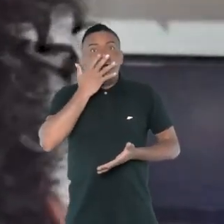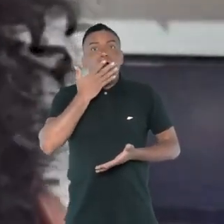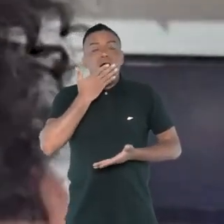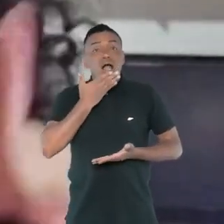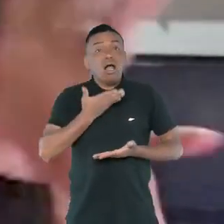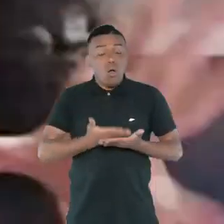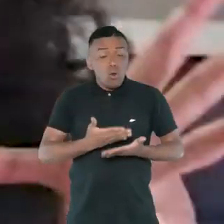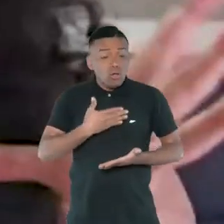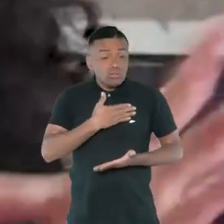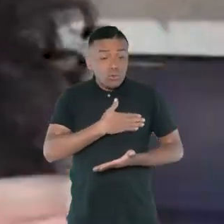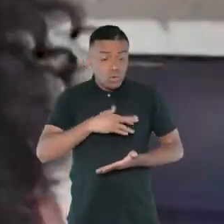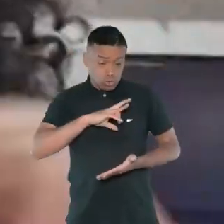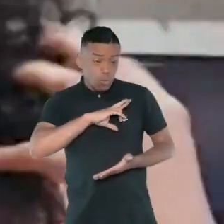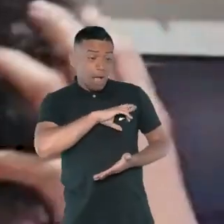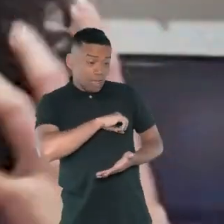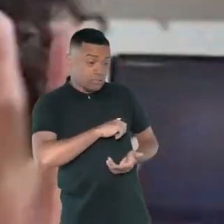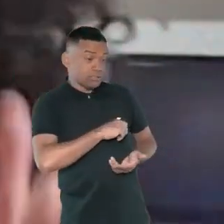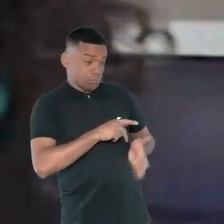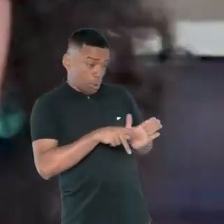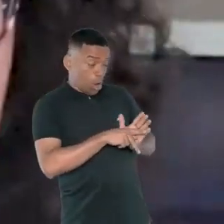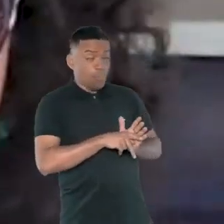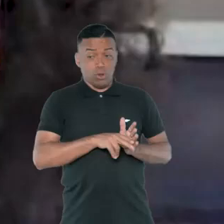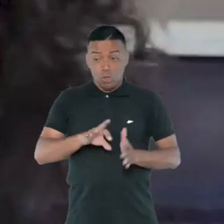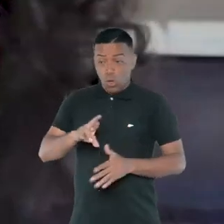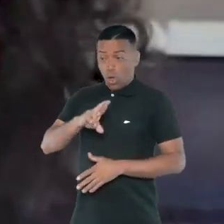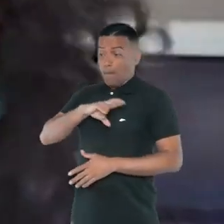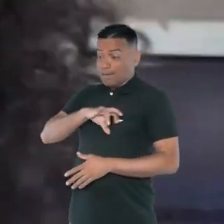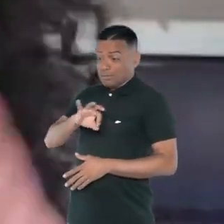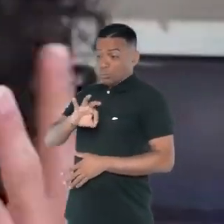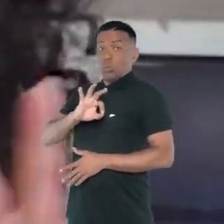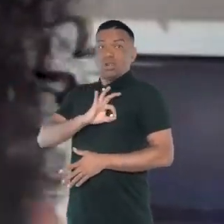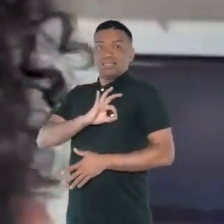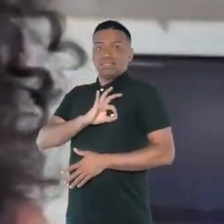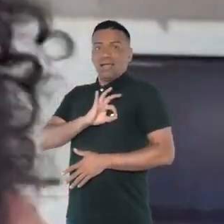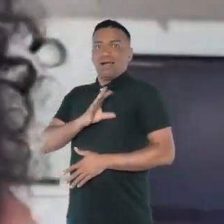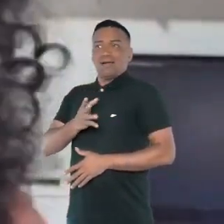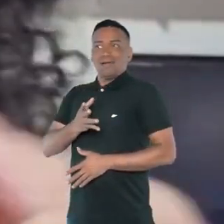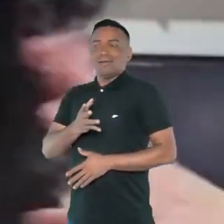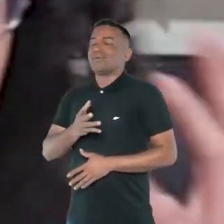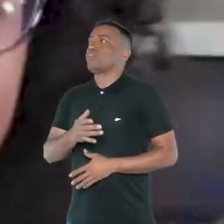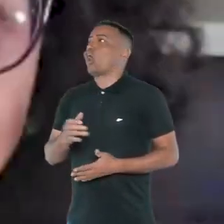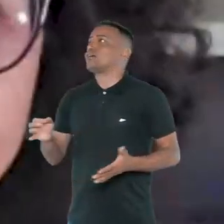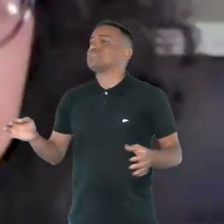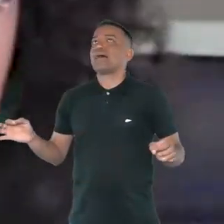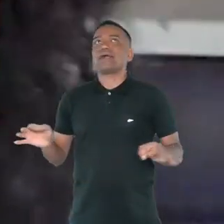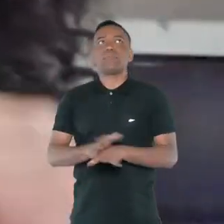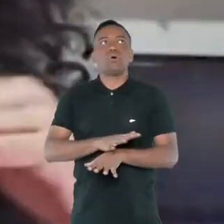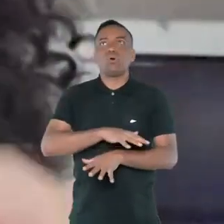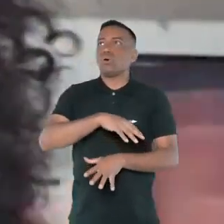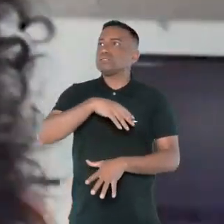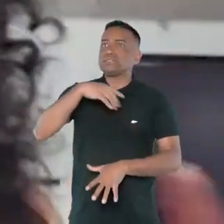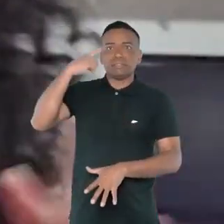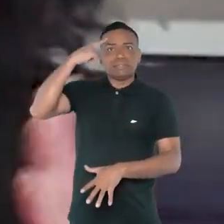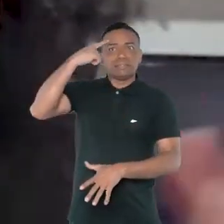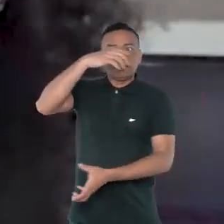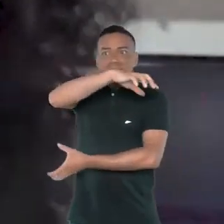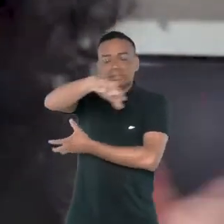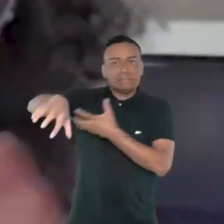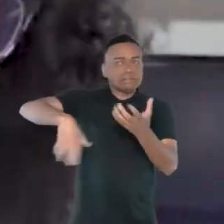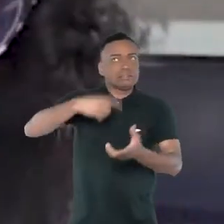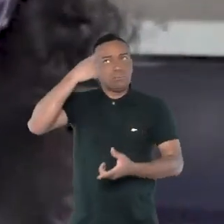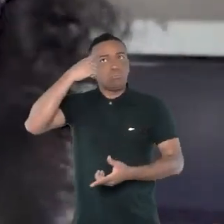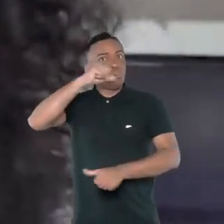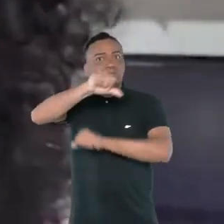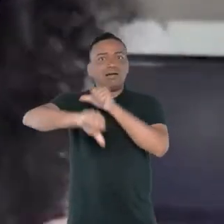e me encantei. Eu falei, olha, eu gosto disso também. Eu gosto do romance romântico, eu gosto do romance policial. E isso